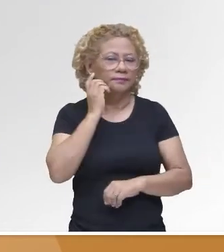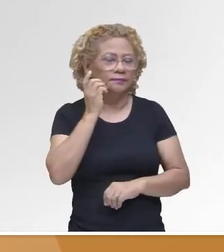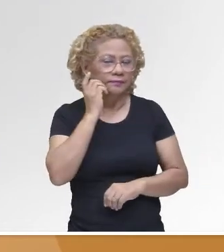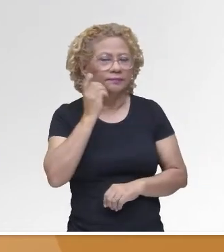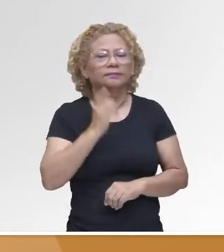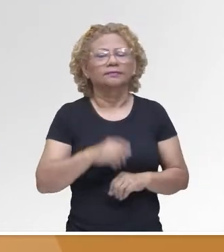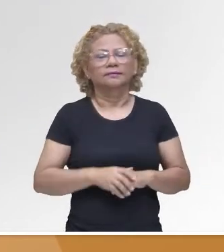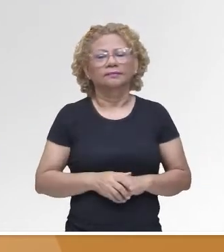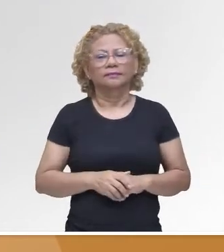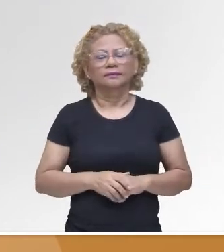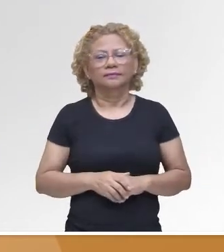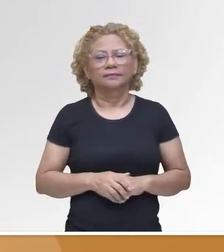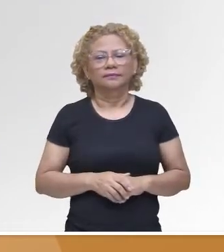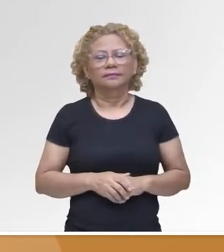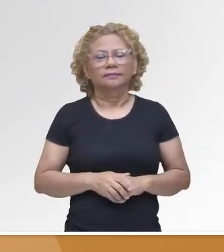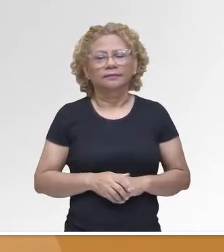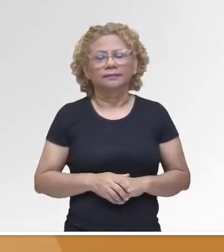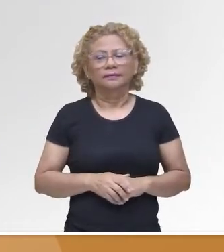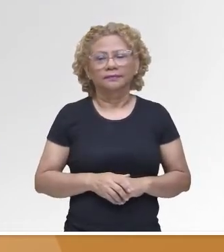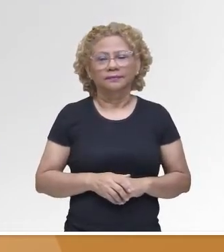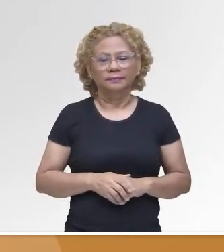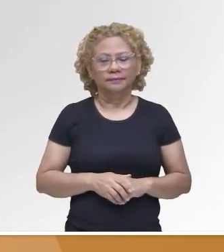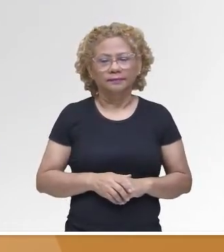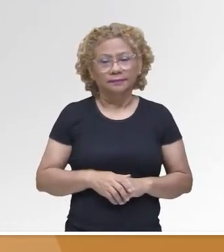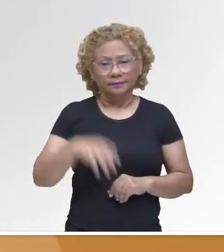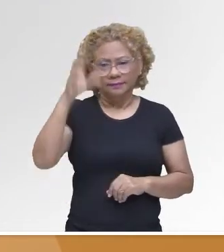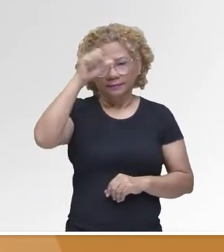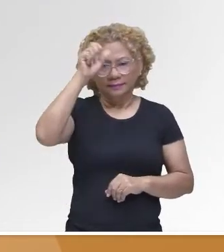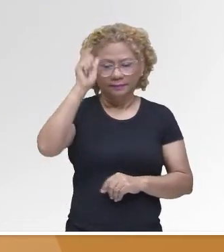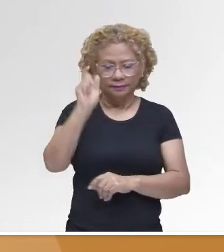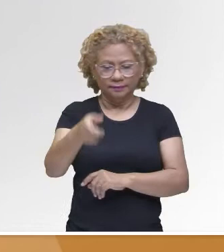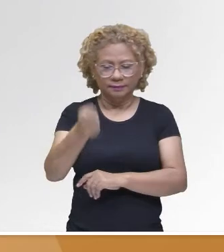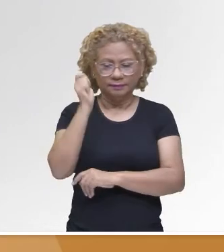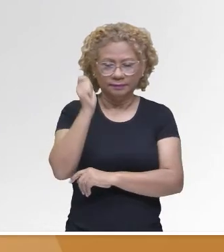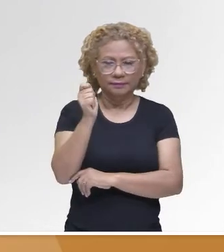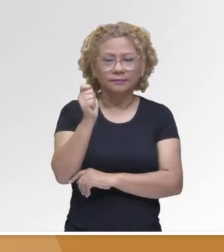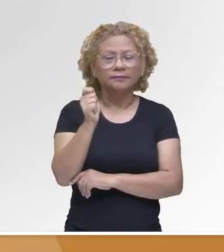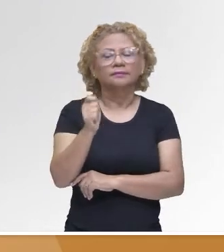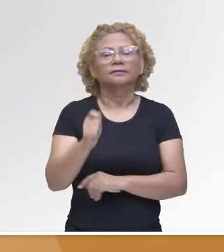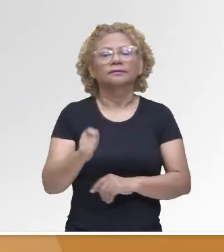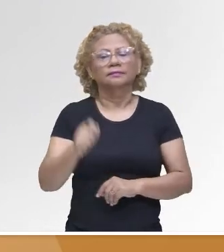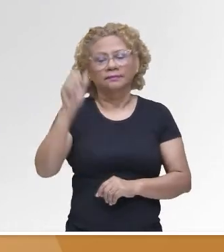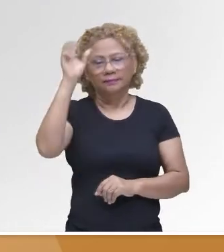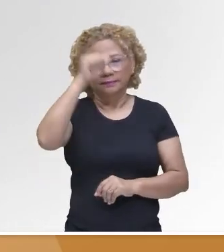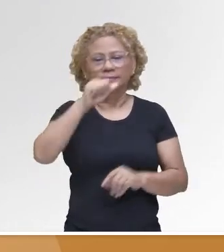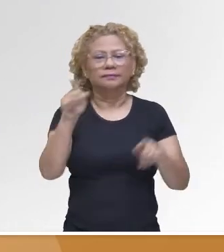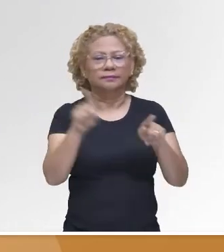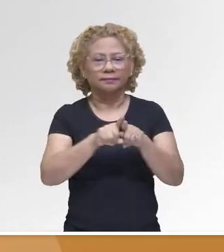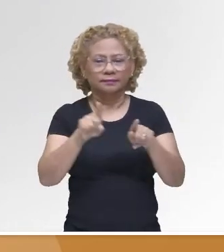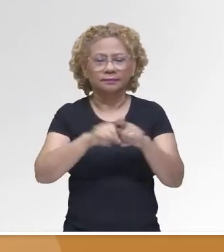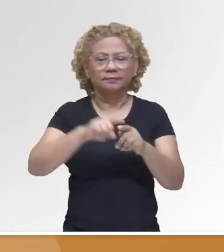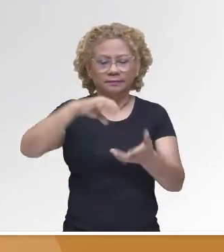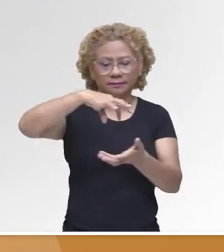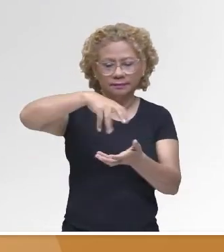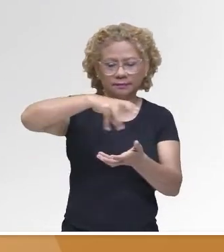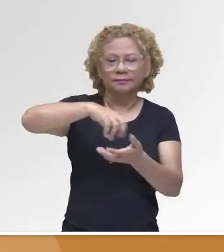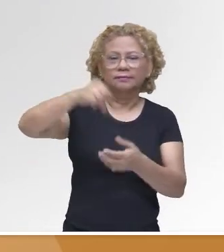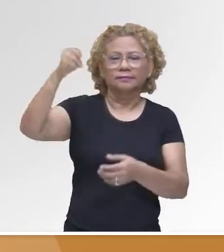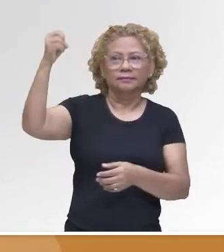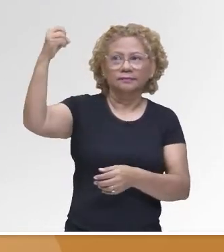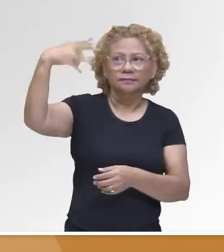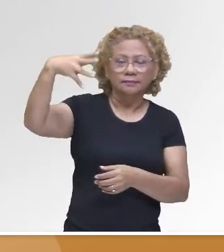trocar uma botija de gás, a trocar uma lâmpada, que é o senso comum, Não tem que ter nenhum tipo de estudo